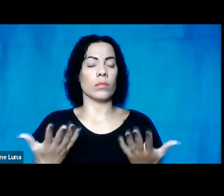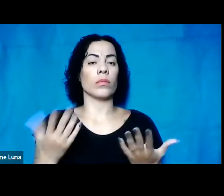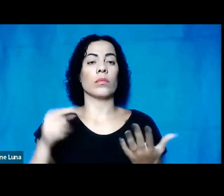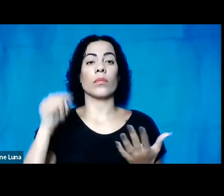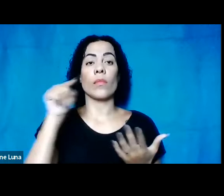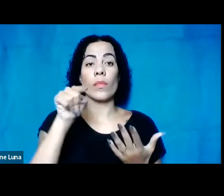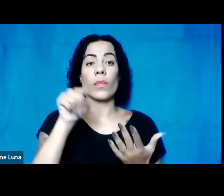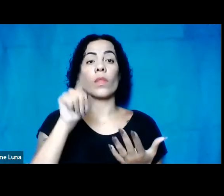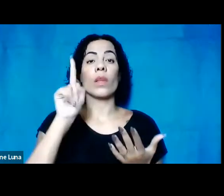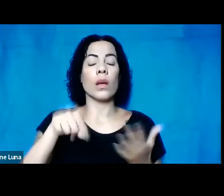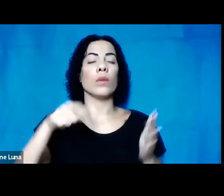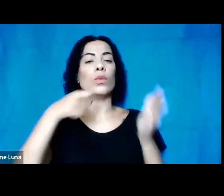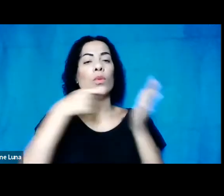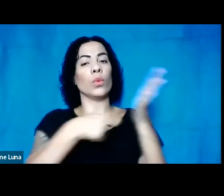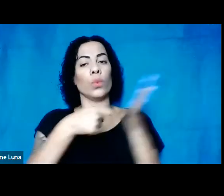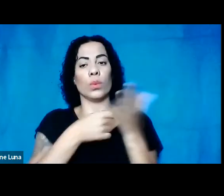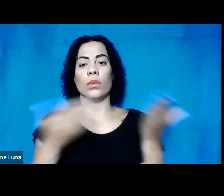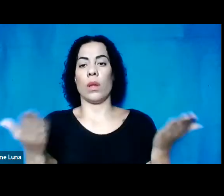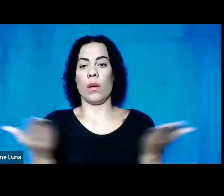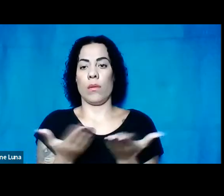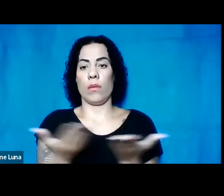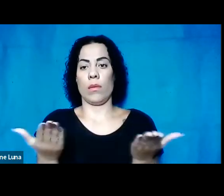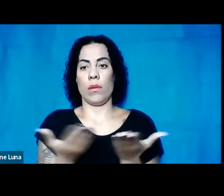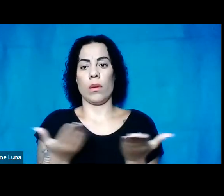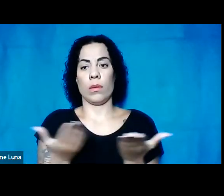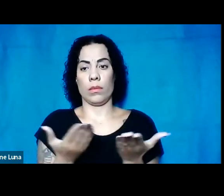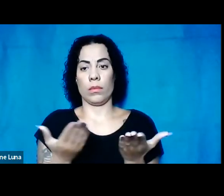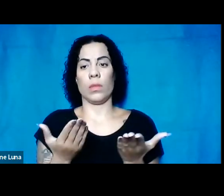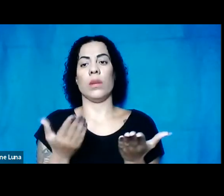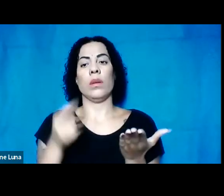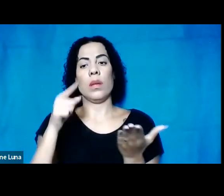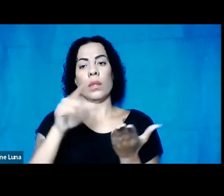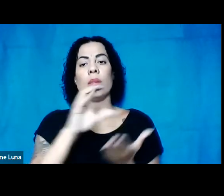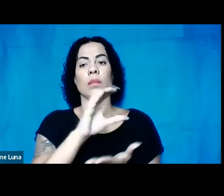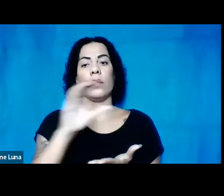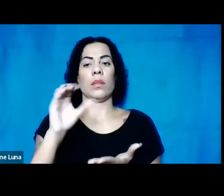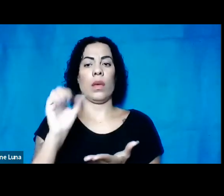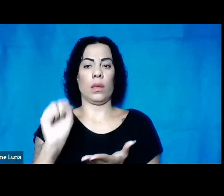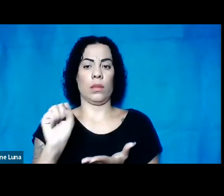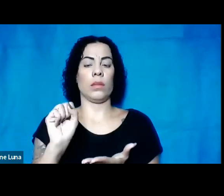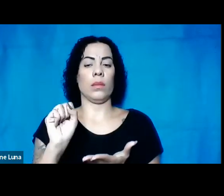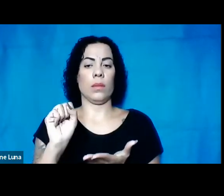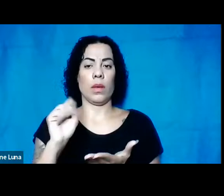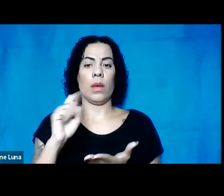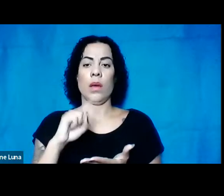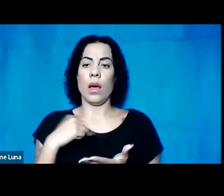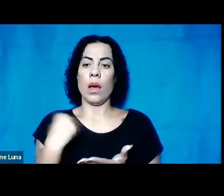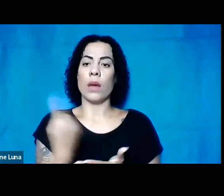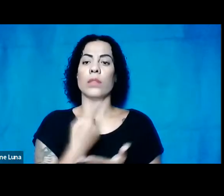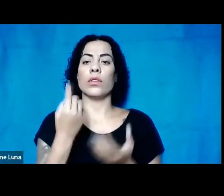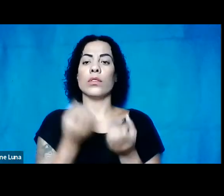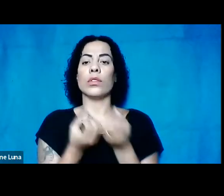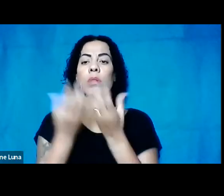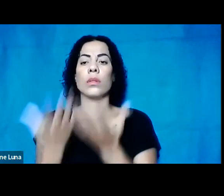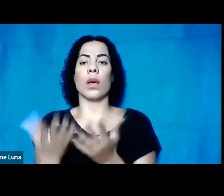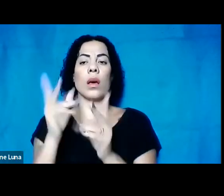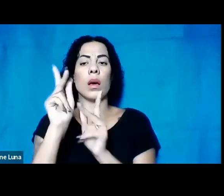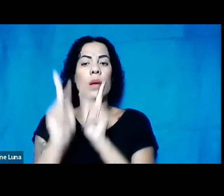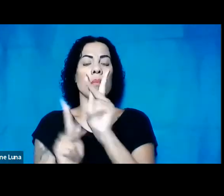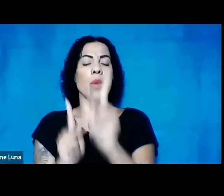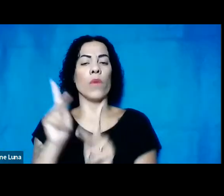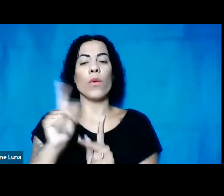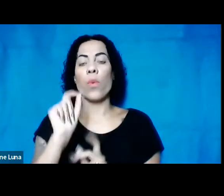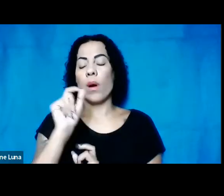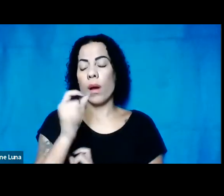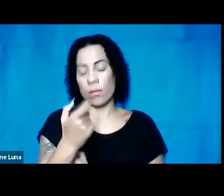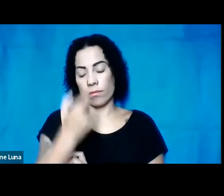essa é a luta atual da CCS, né? A gente levar para a população a consciência de que